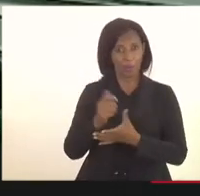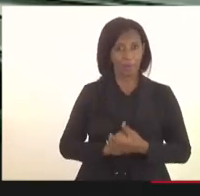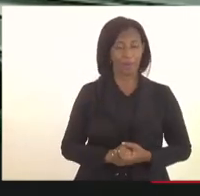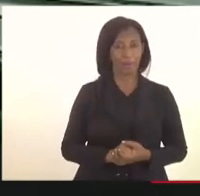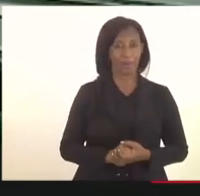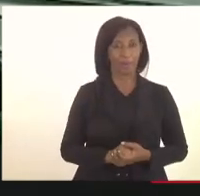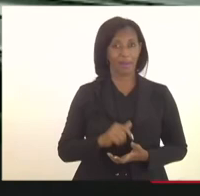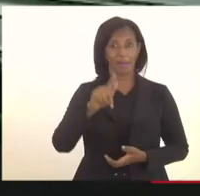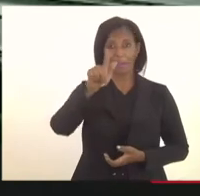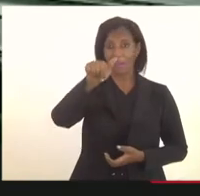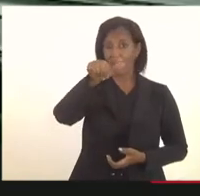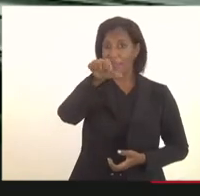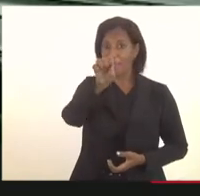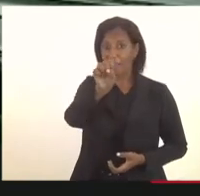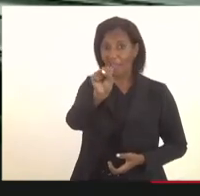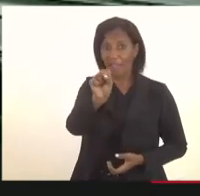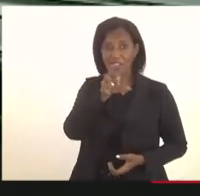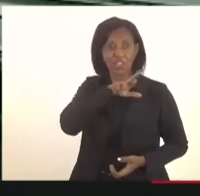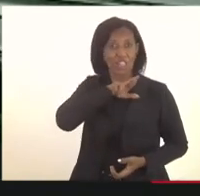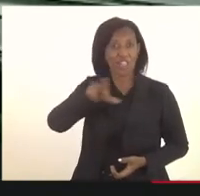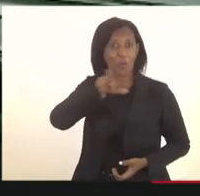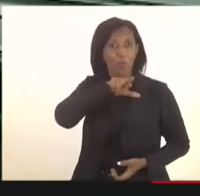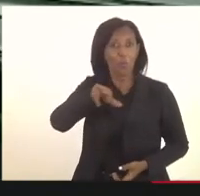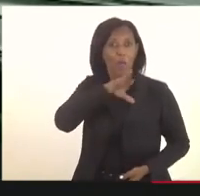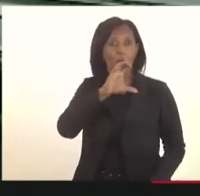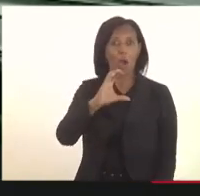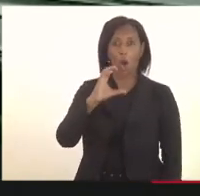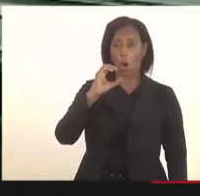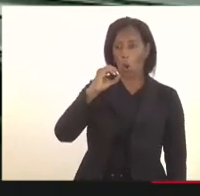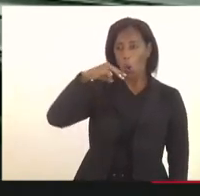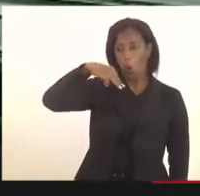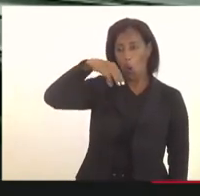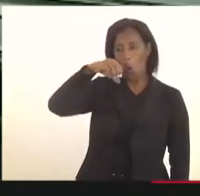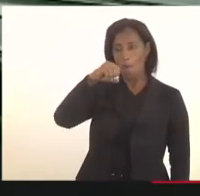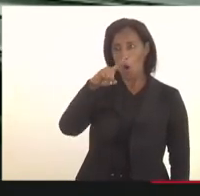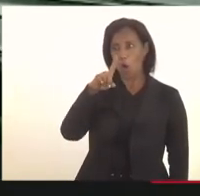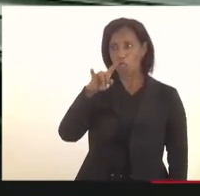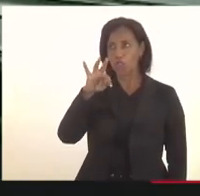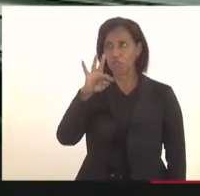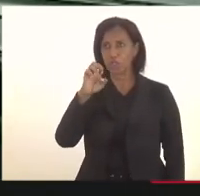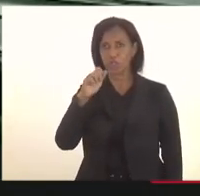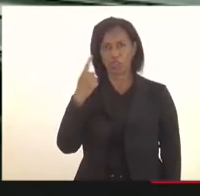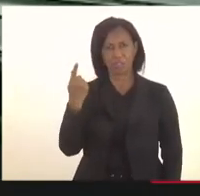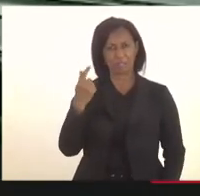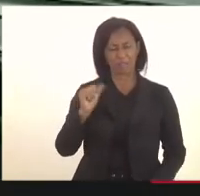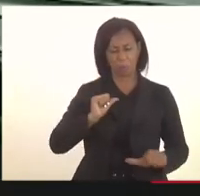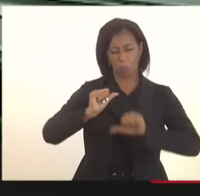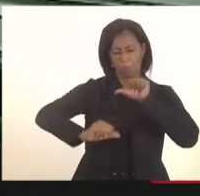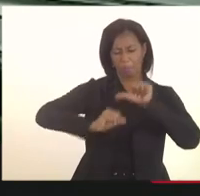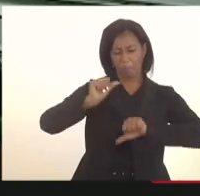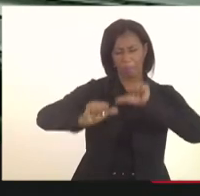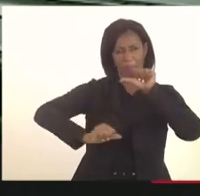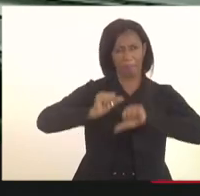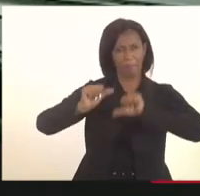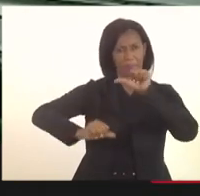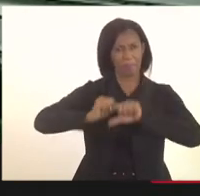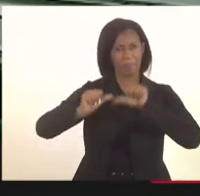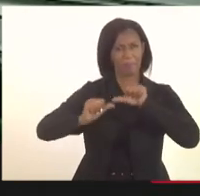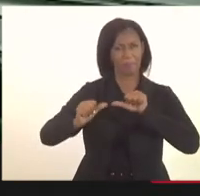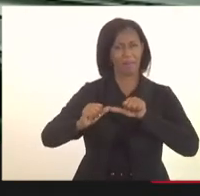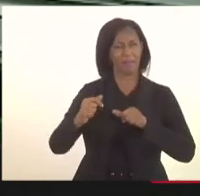Porque gás não é commodity e está sendo reajustado em função do preço do barril do